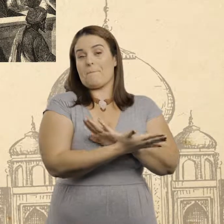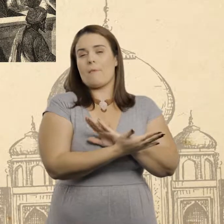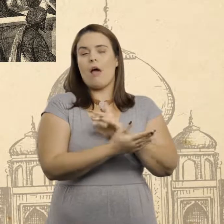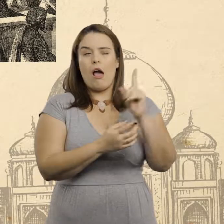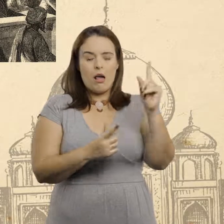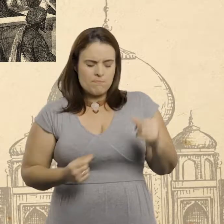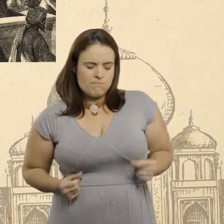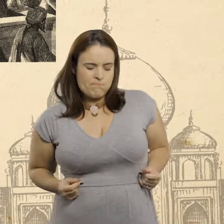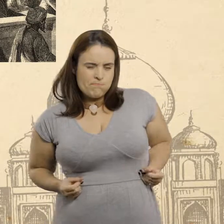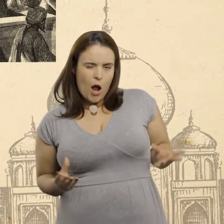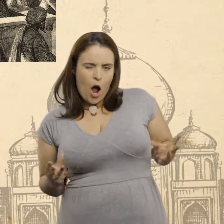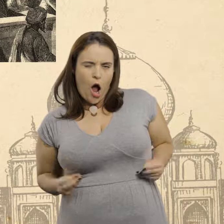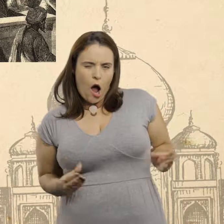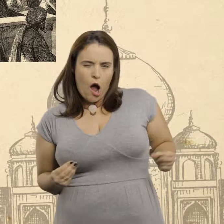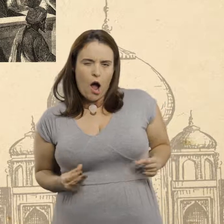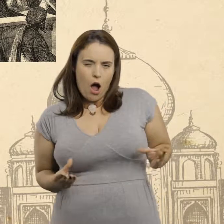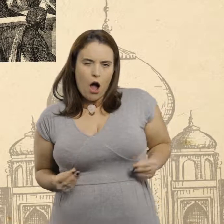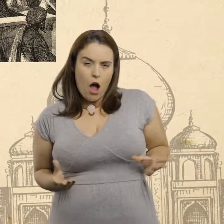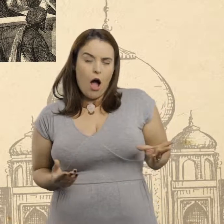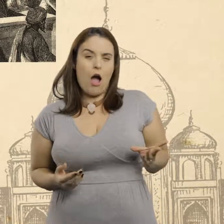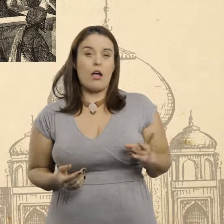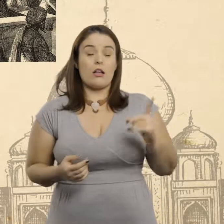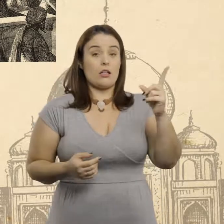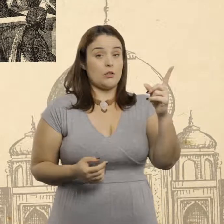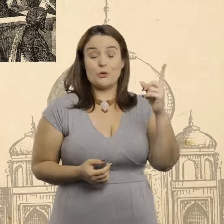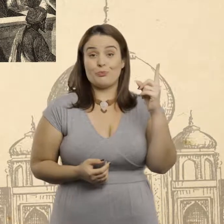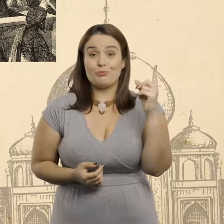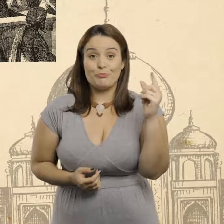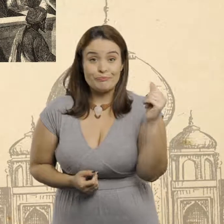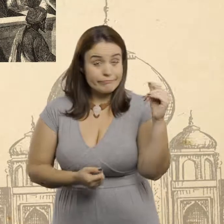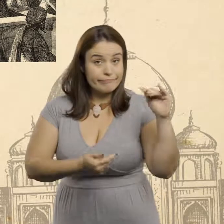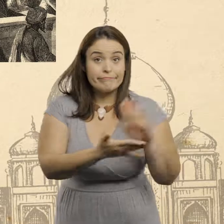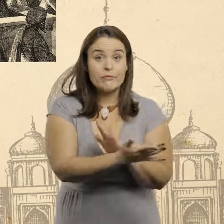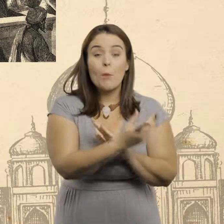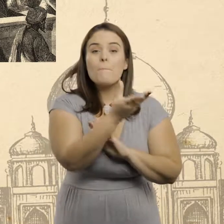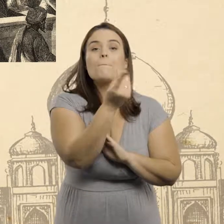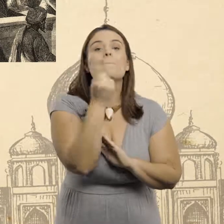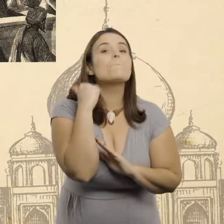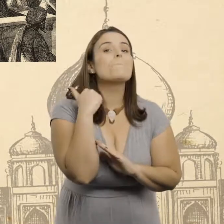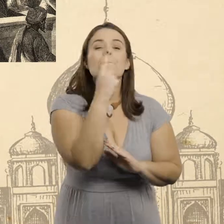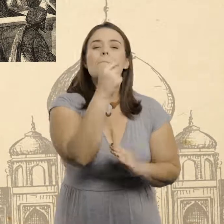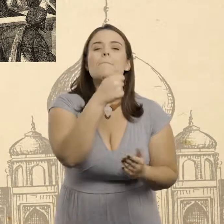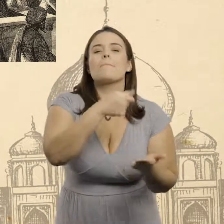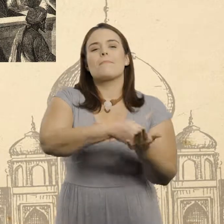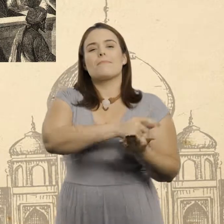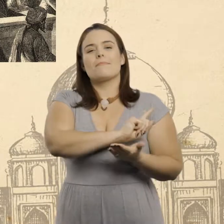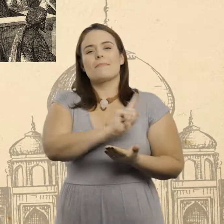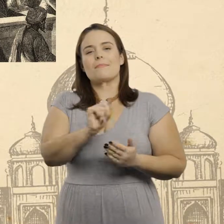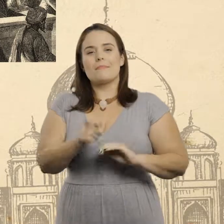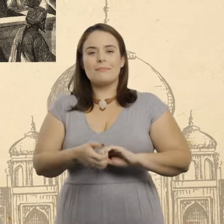estava gastando muito. E se o dinheiro acabasse, ele não receberia a recompensa do banco.